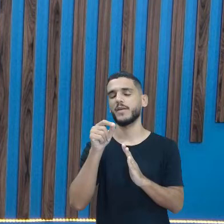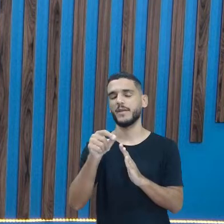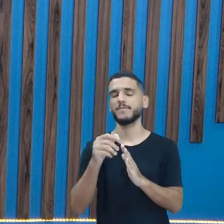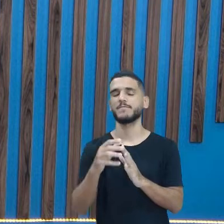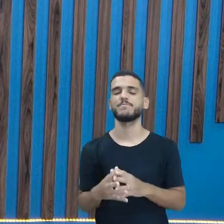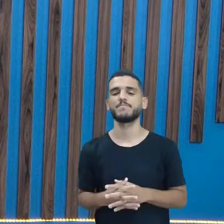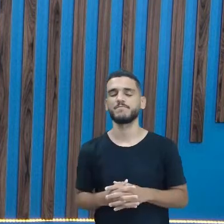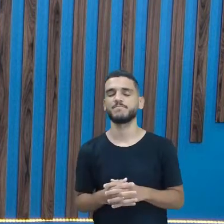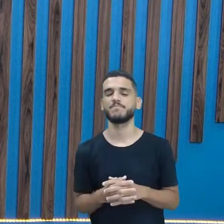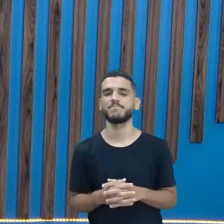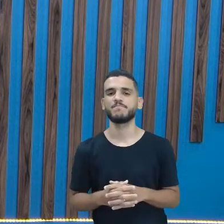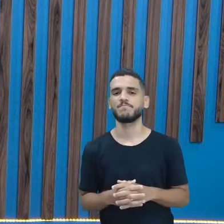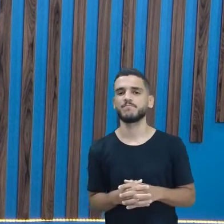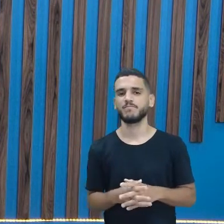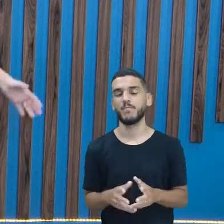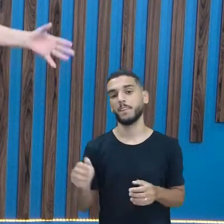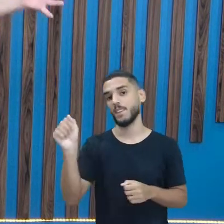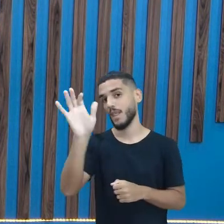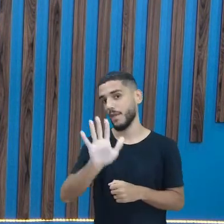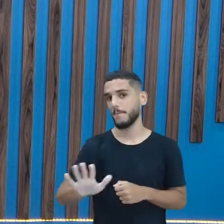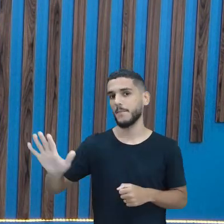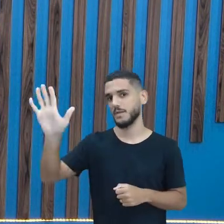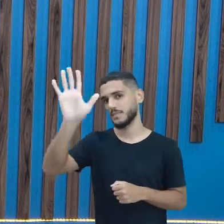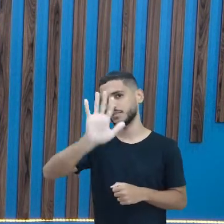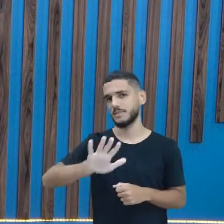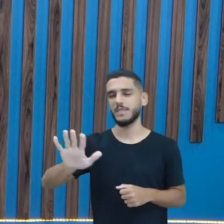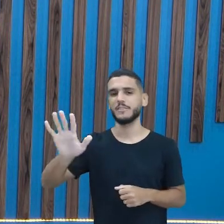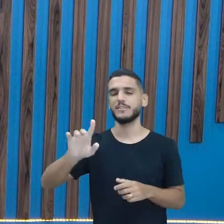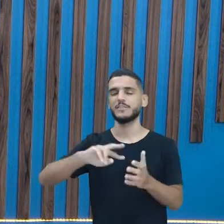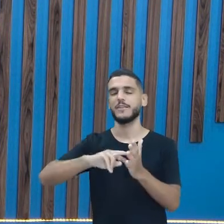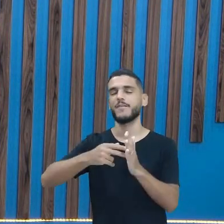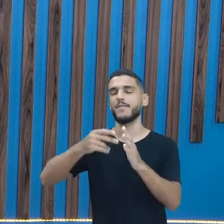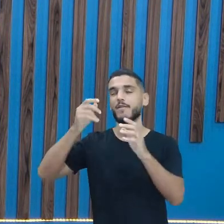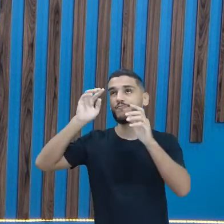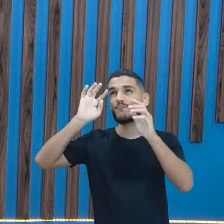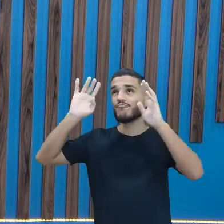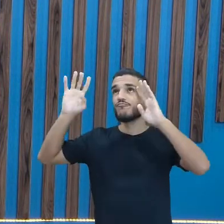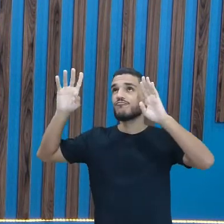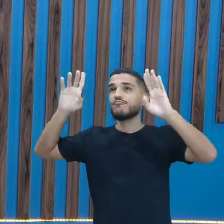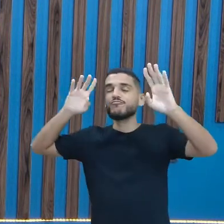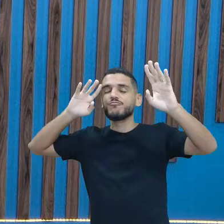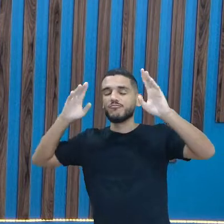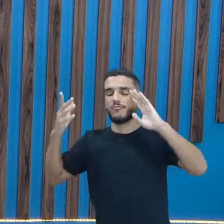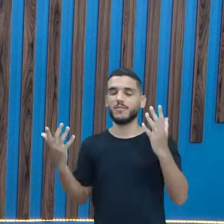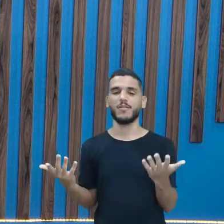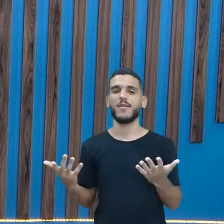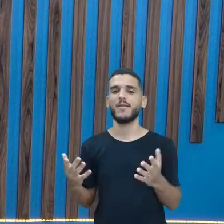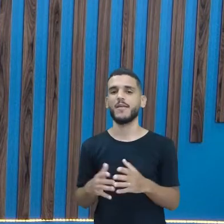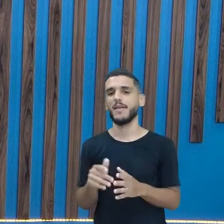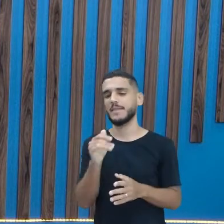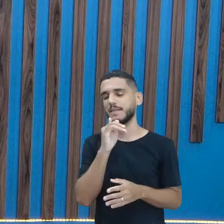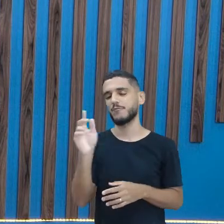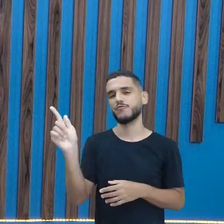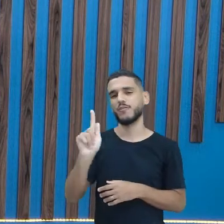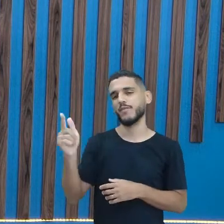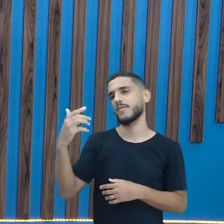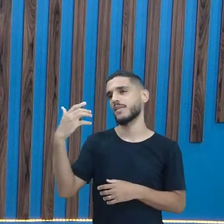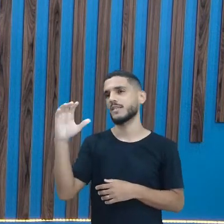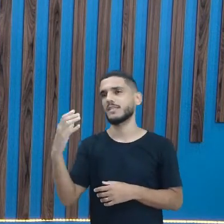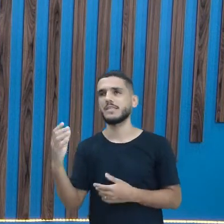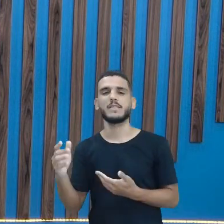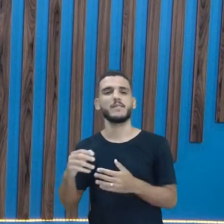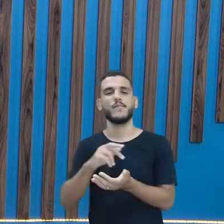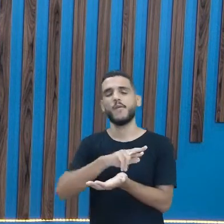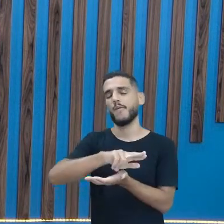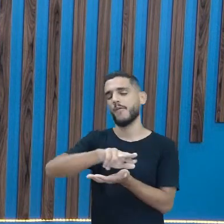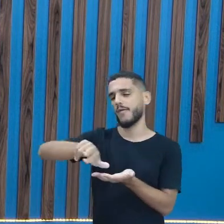outras ciências, né? Porque a paisagem viaja por várias outras ciências, inclusive pela arte também, tá?